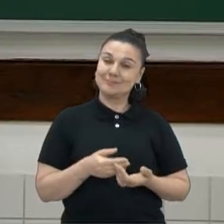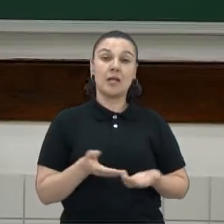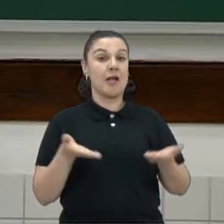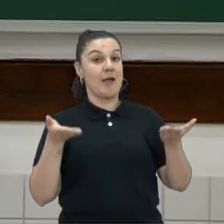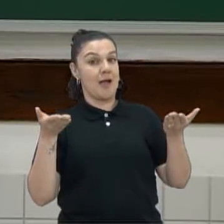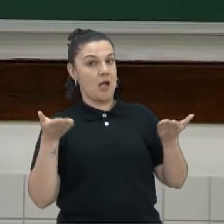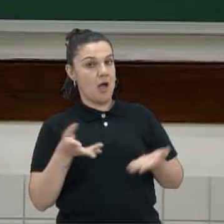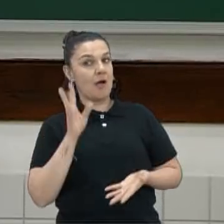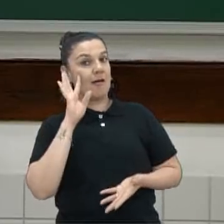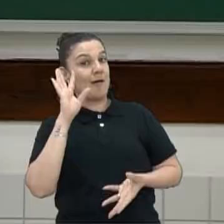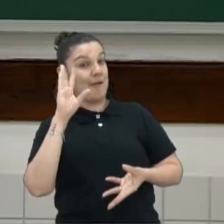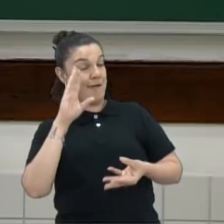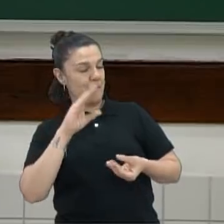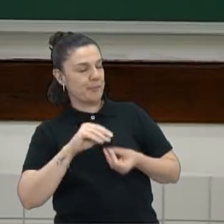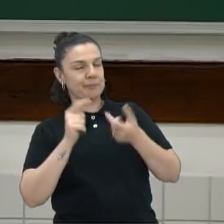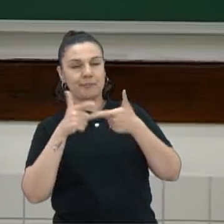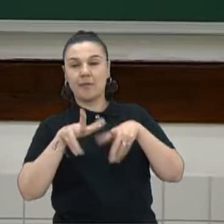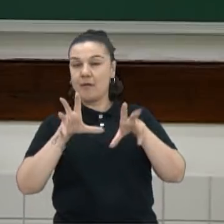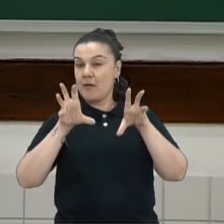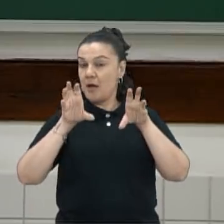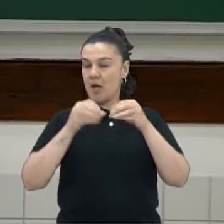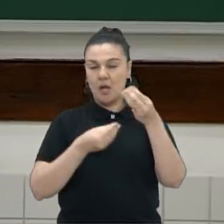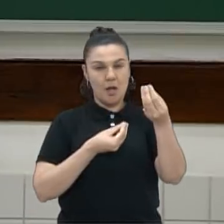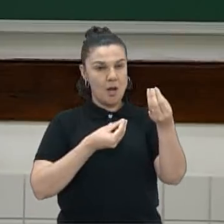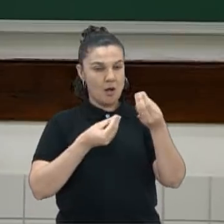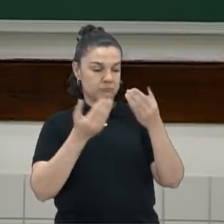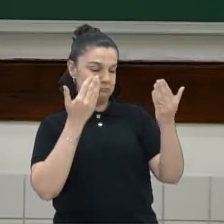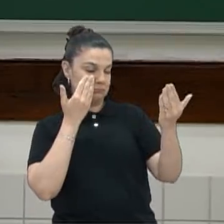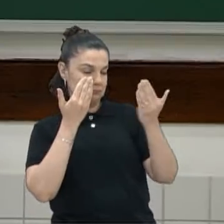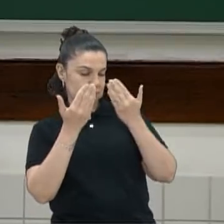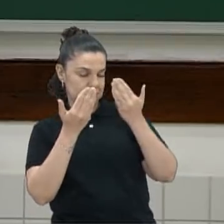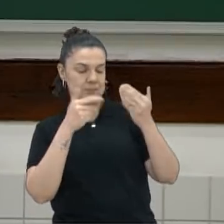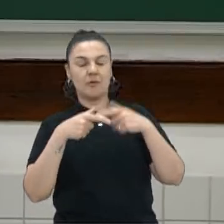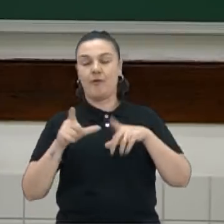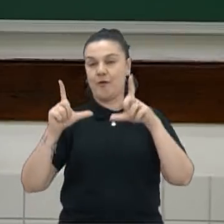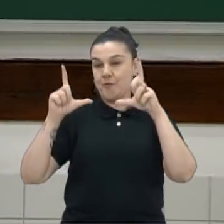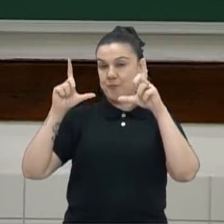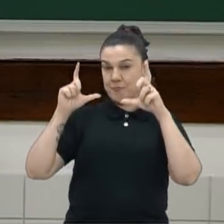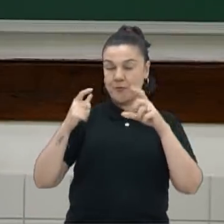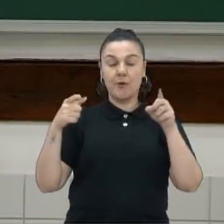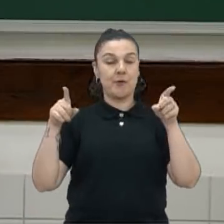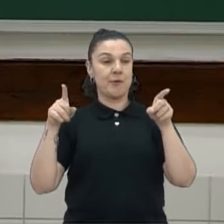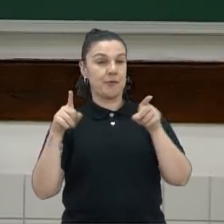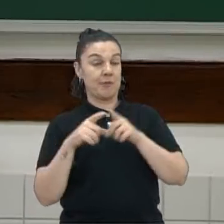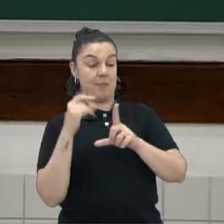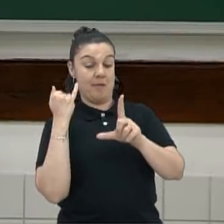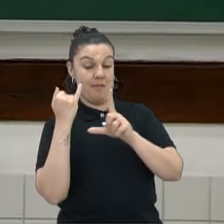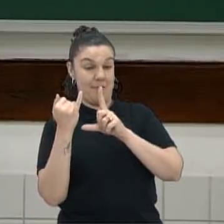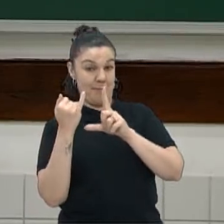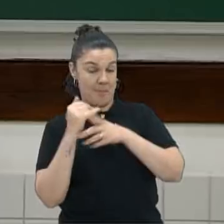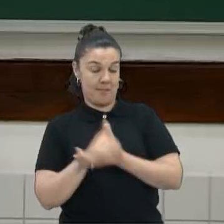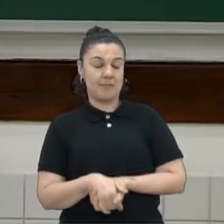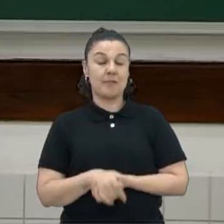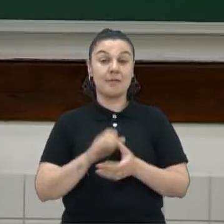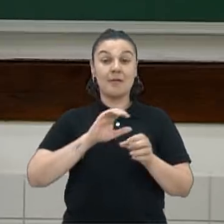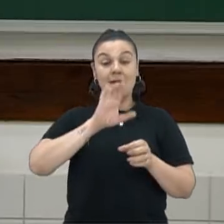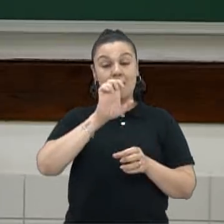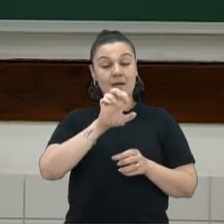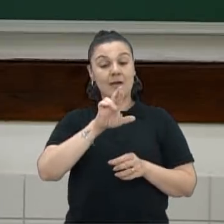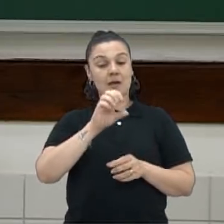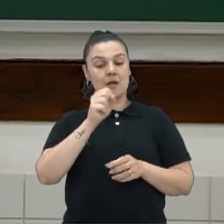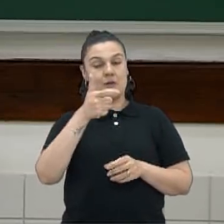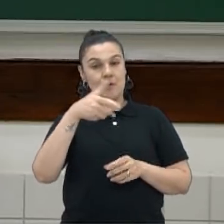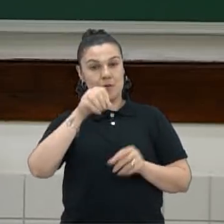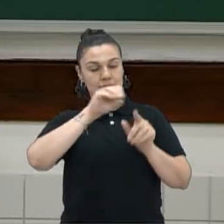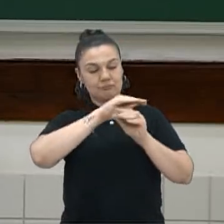gente consegue perceber com essas análises, a análise da foto e a análise daquela imagem, que a erosão é